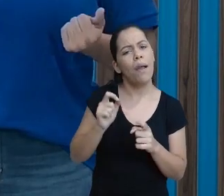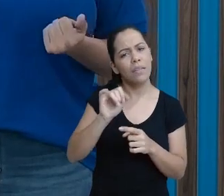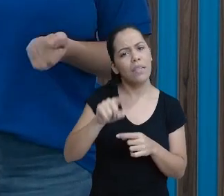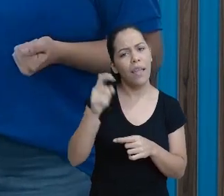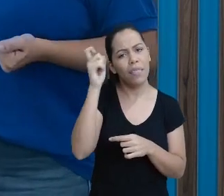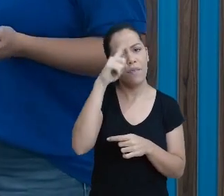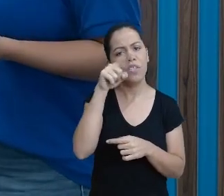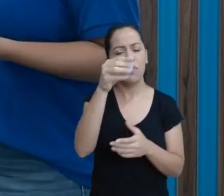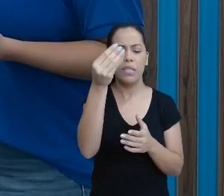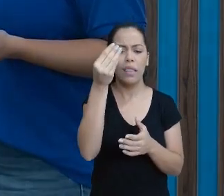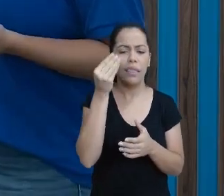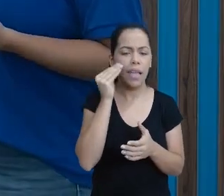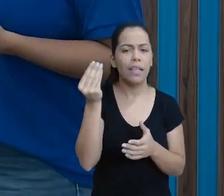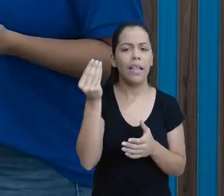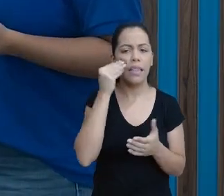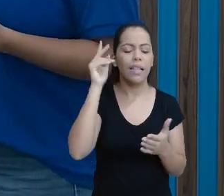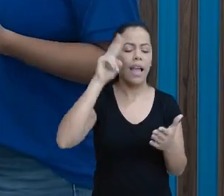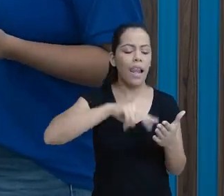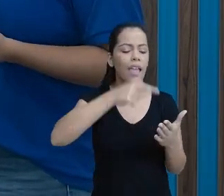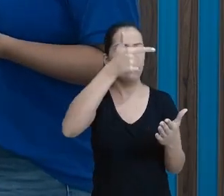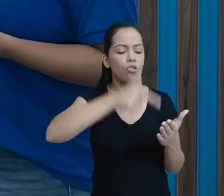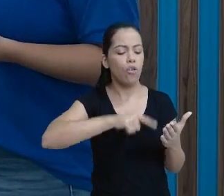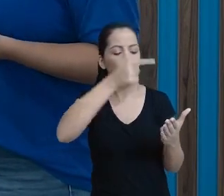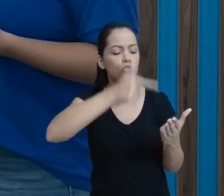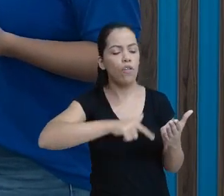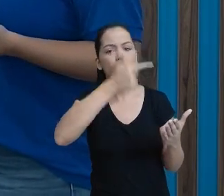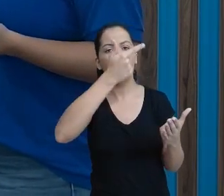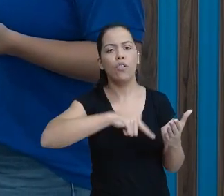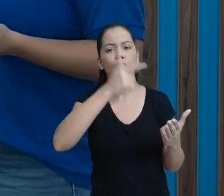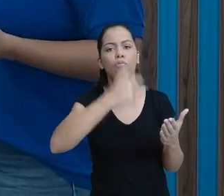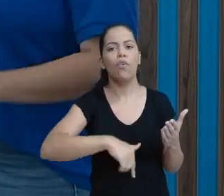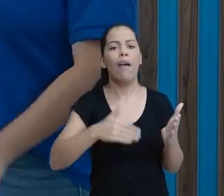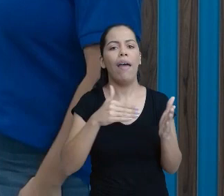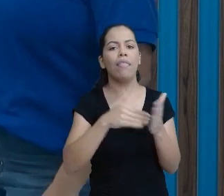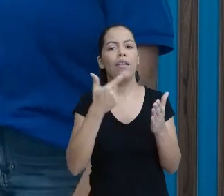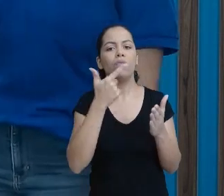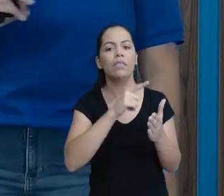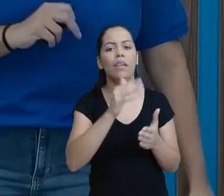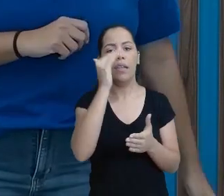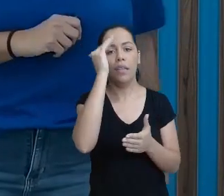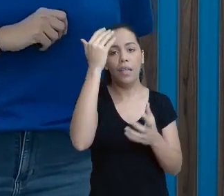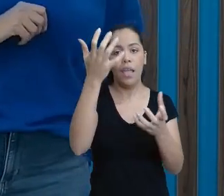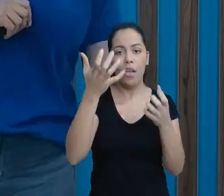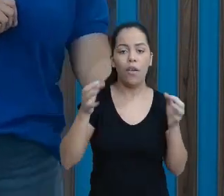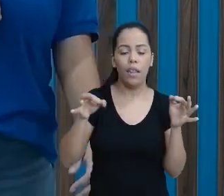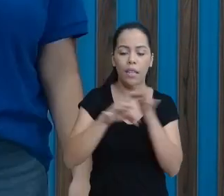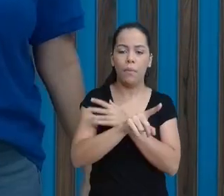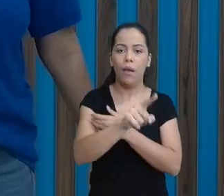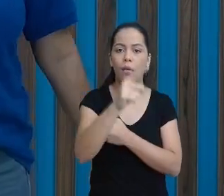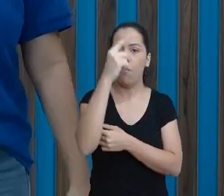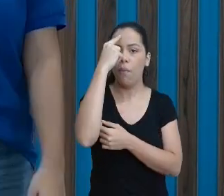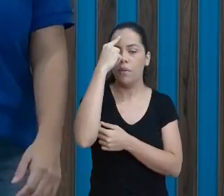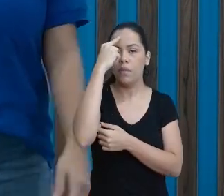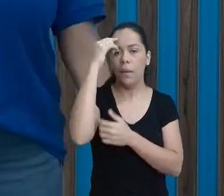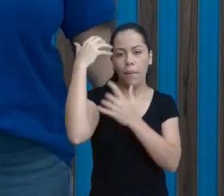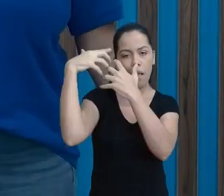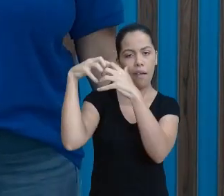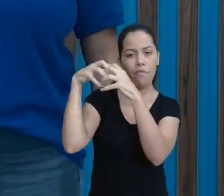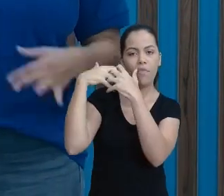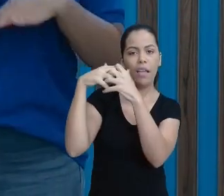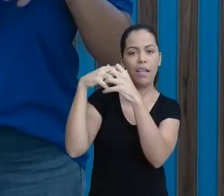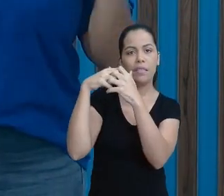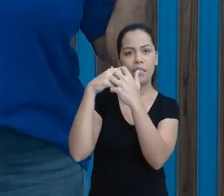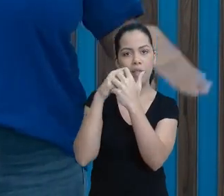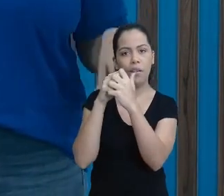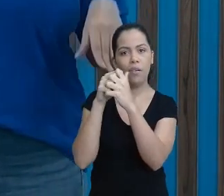aprende. Para encerrar, aqui algumas referências. E para encerrar, eu queria terminar com esse pensamento de Butler, que vocês